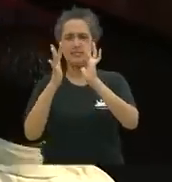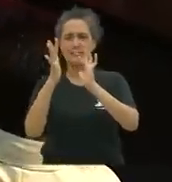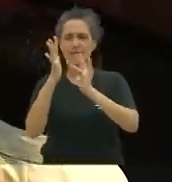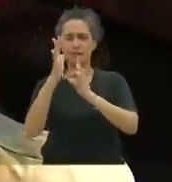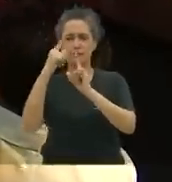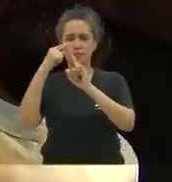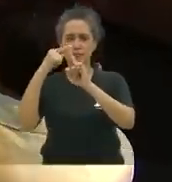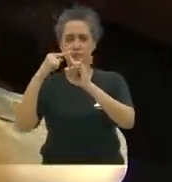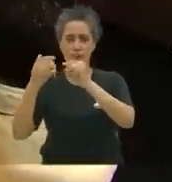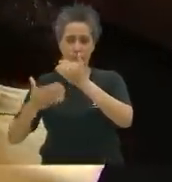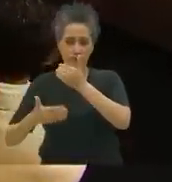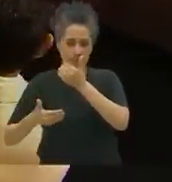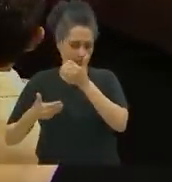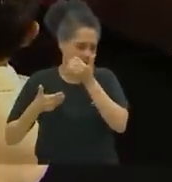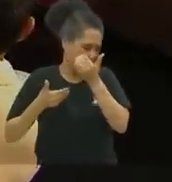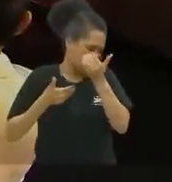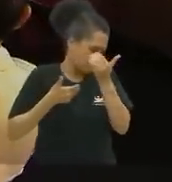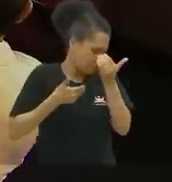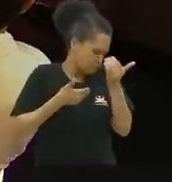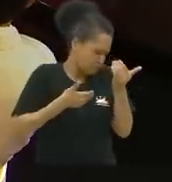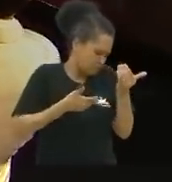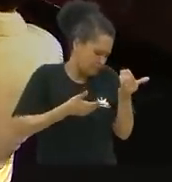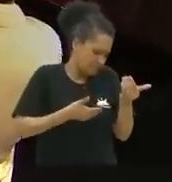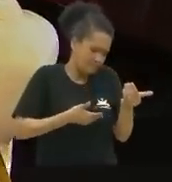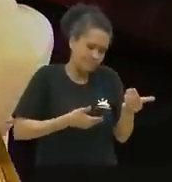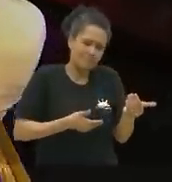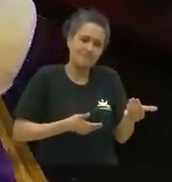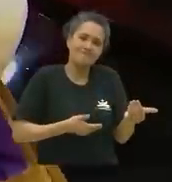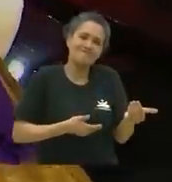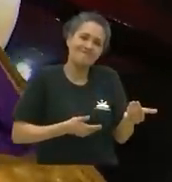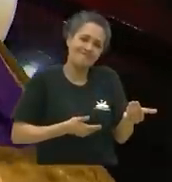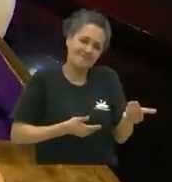crucificado, e em meio a